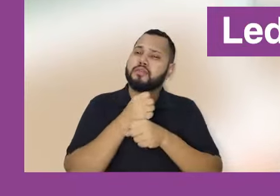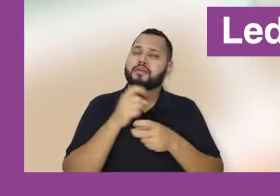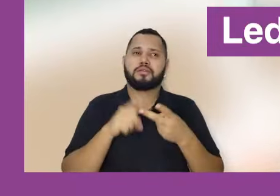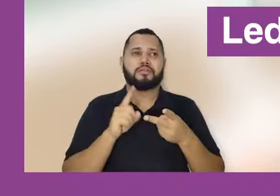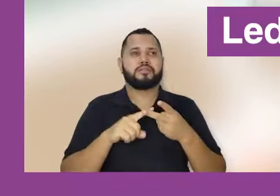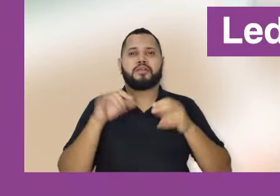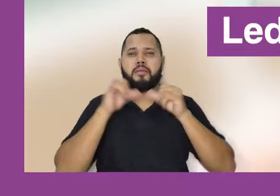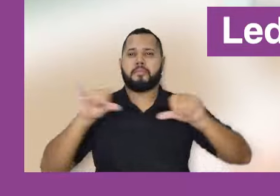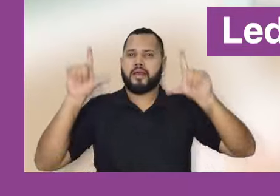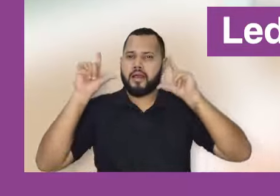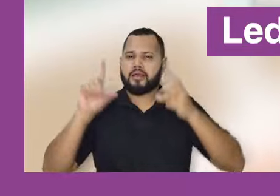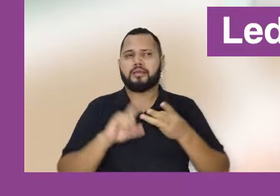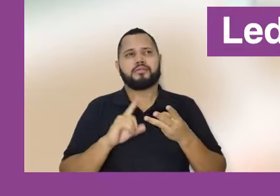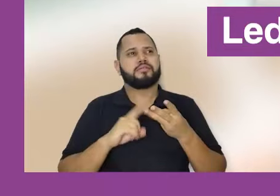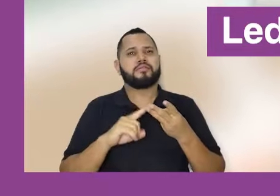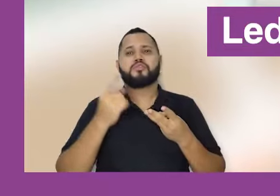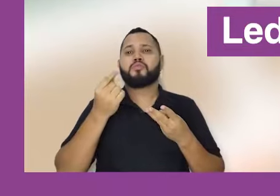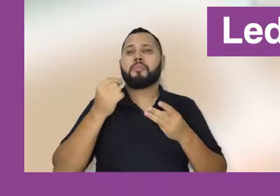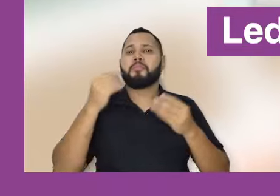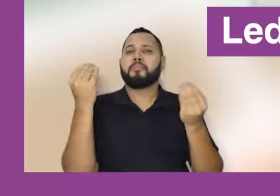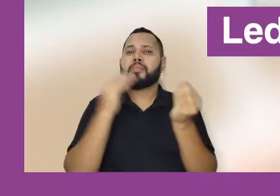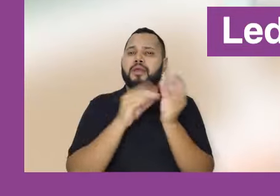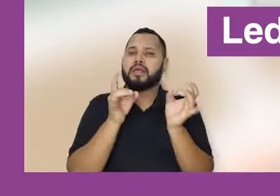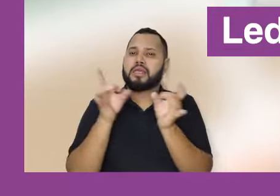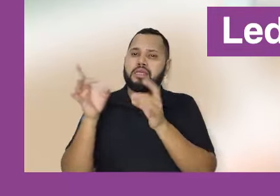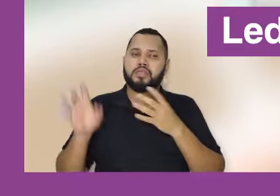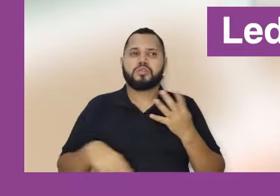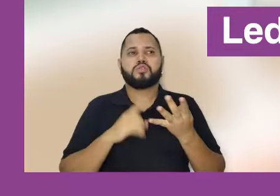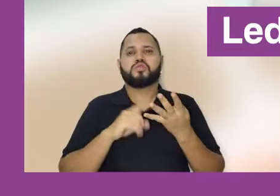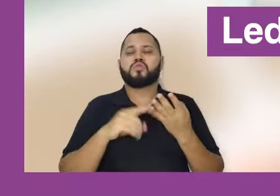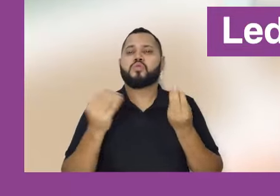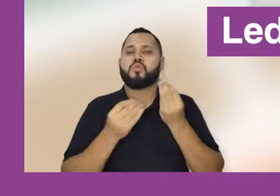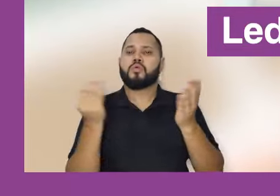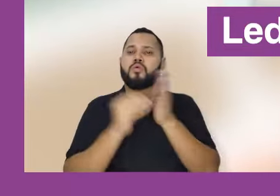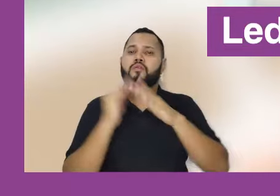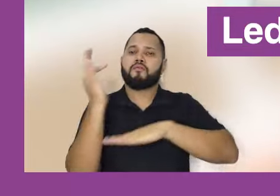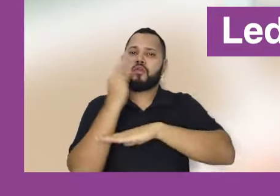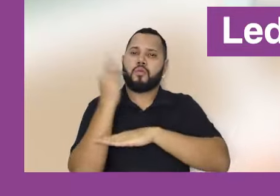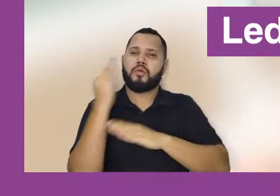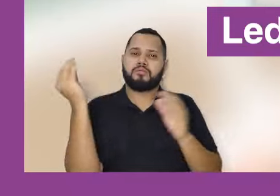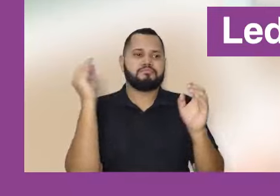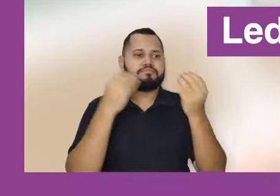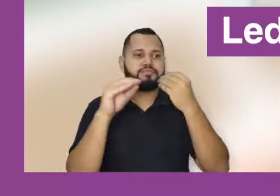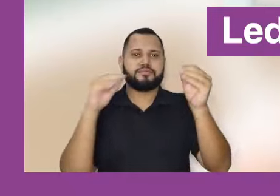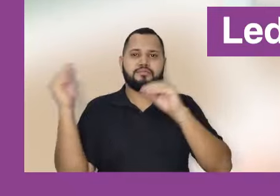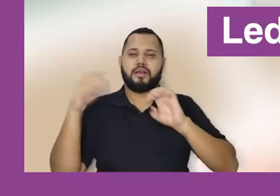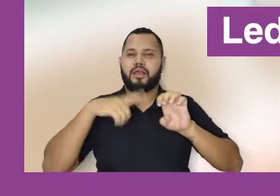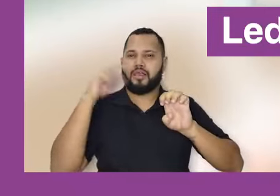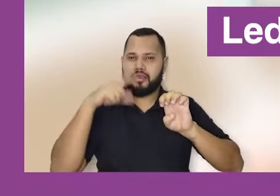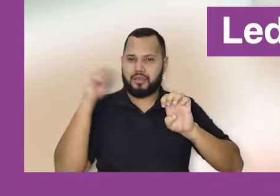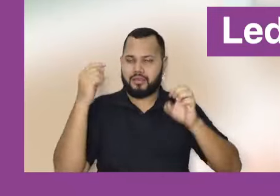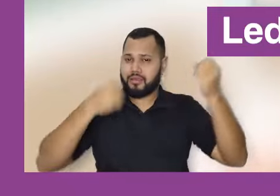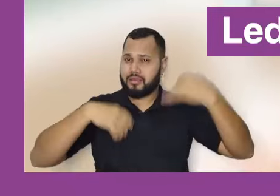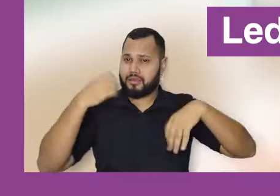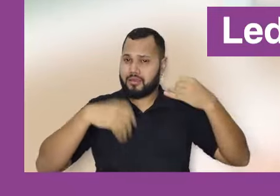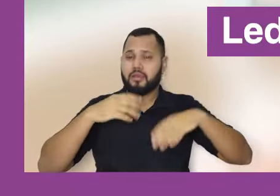de marketing a gente fala de precificação a gente fala de formalização que essas empreendedoras vão se formalizar